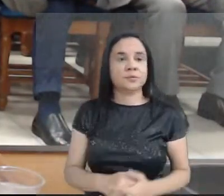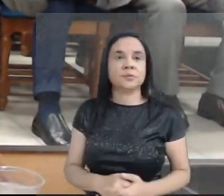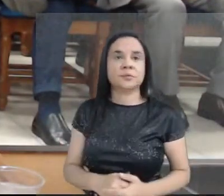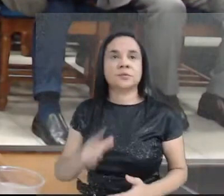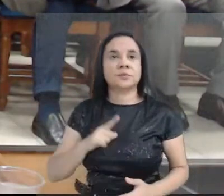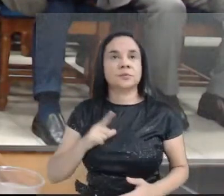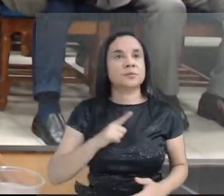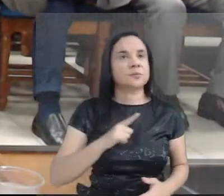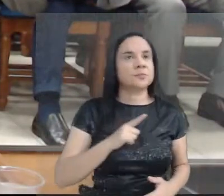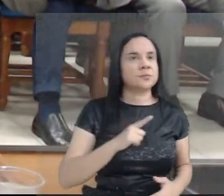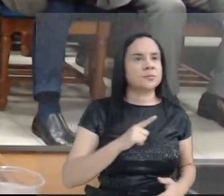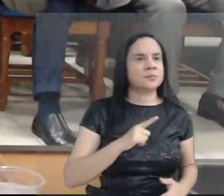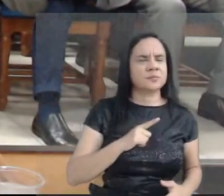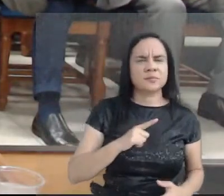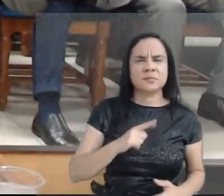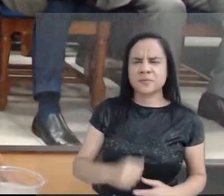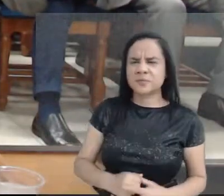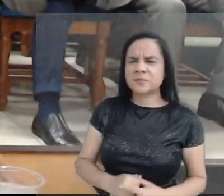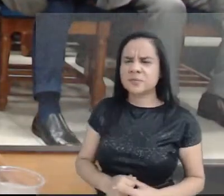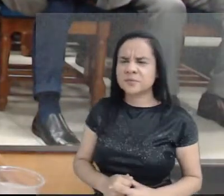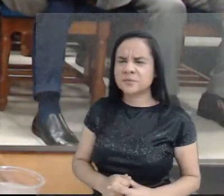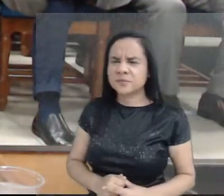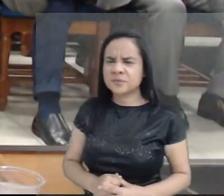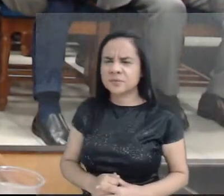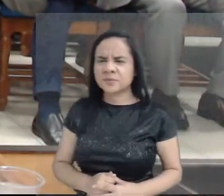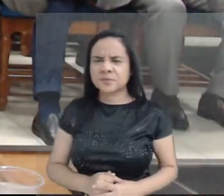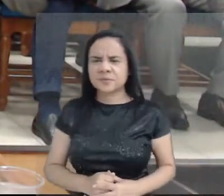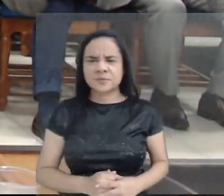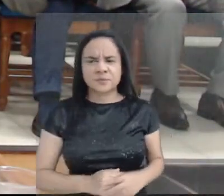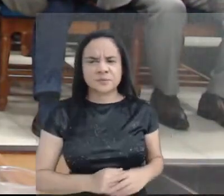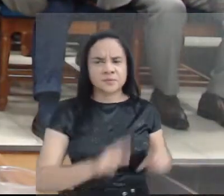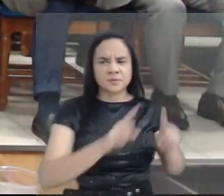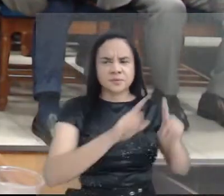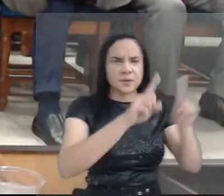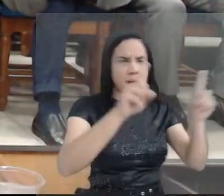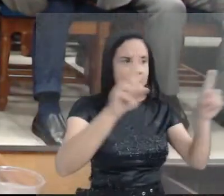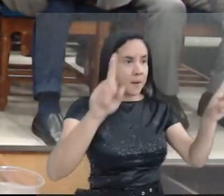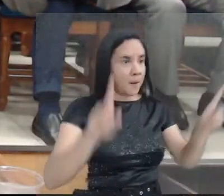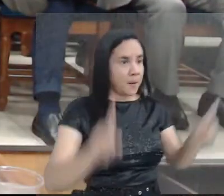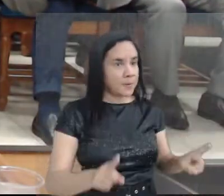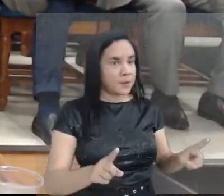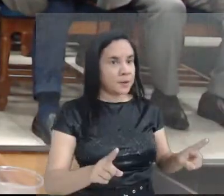tinha uma placa proibitiva: gentios não passam daqui.